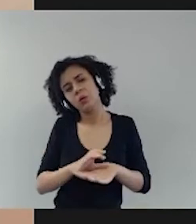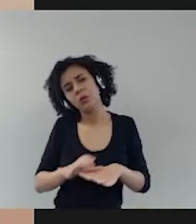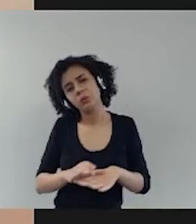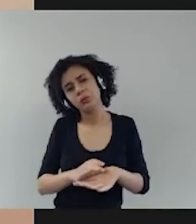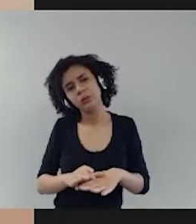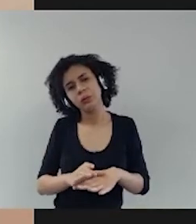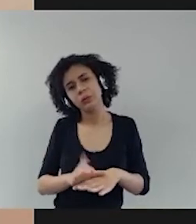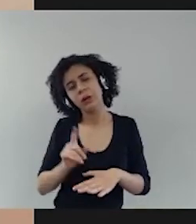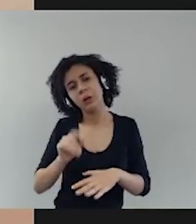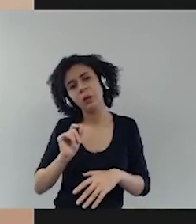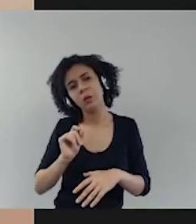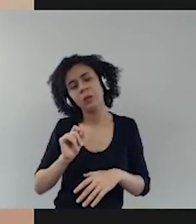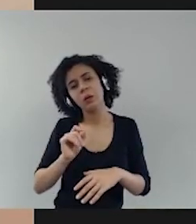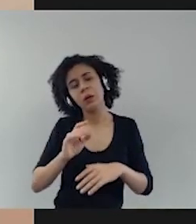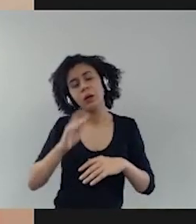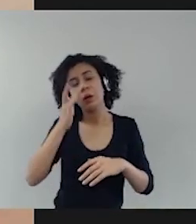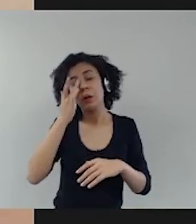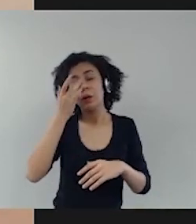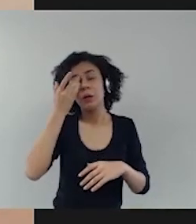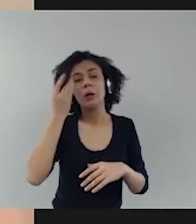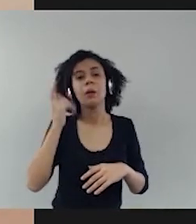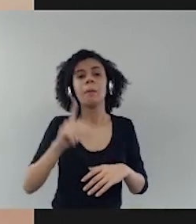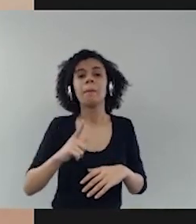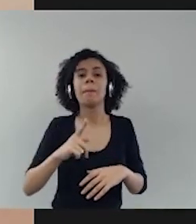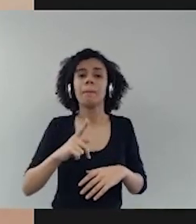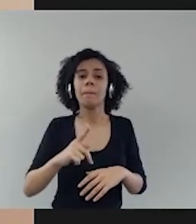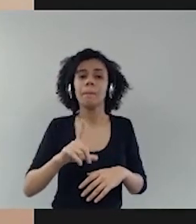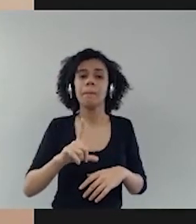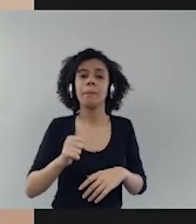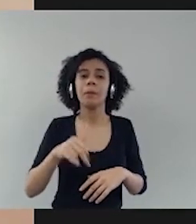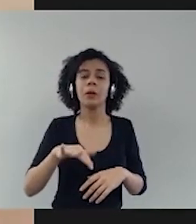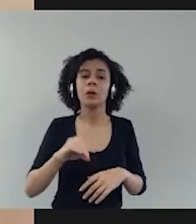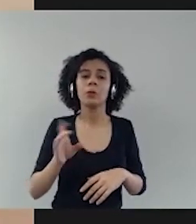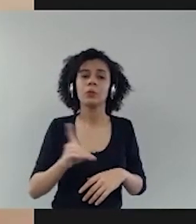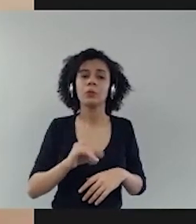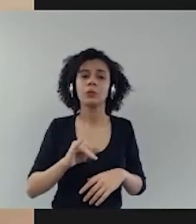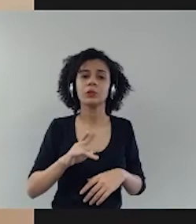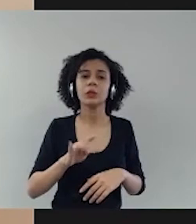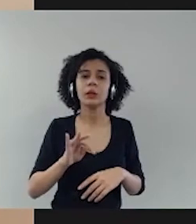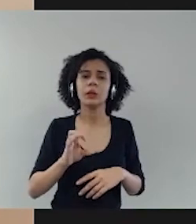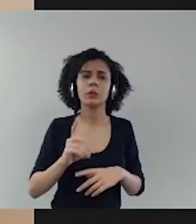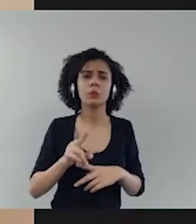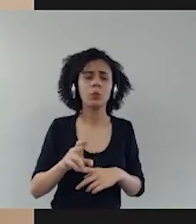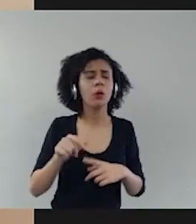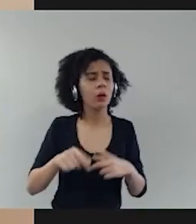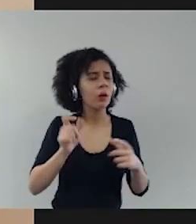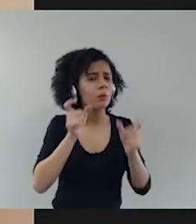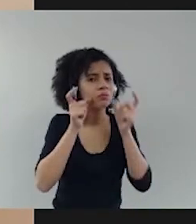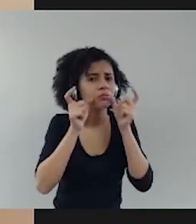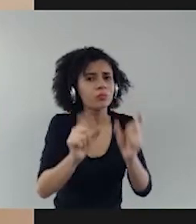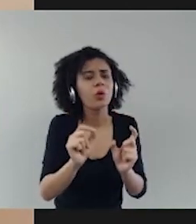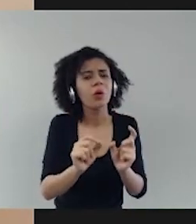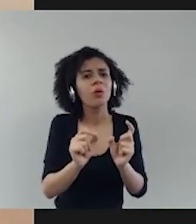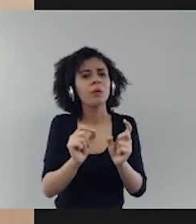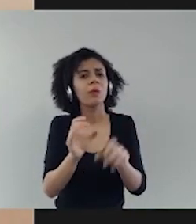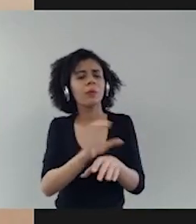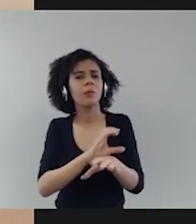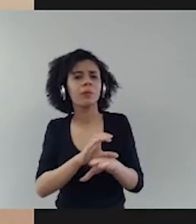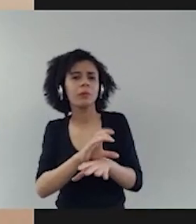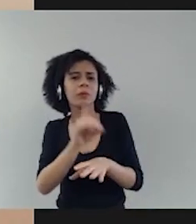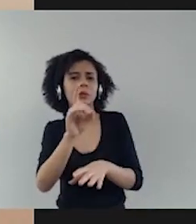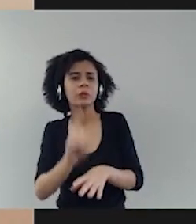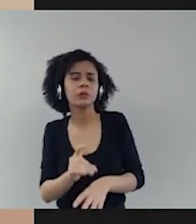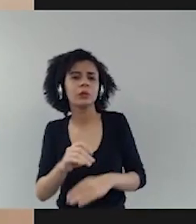constitucionalizado, que é o plano diretor. Tamanha foi a importância dada pelo Constituinte e por a nossa Constituição originária no